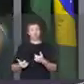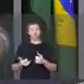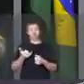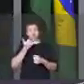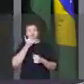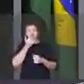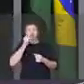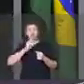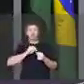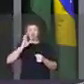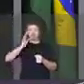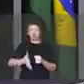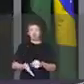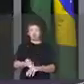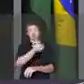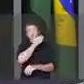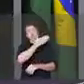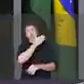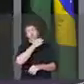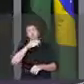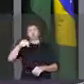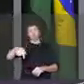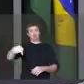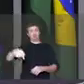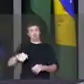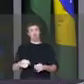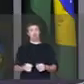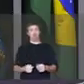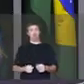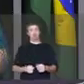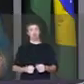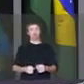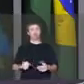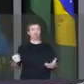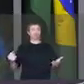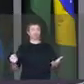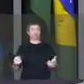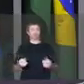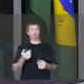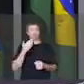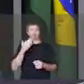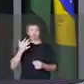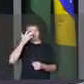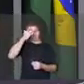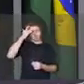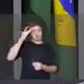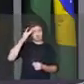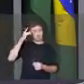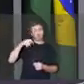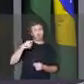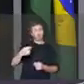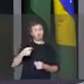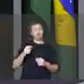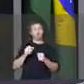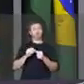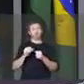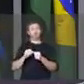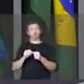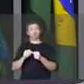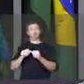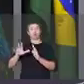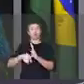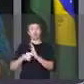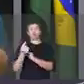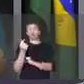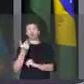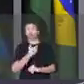foram feitas já no passado aqui e que foram para beneficiar pessoas que fizeram desvio de verba